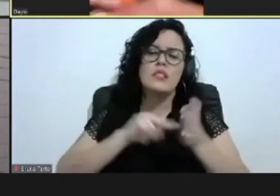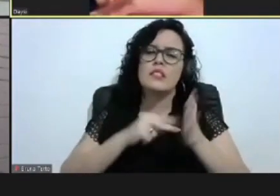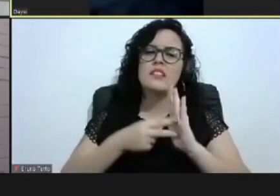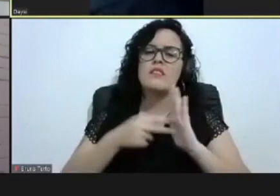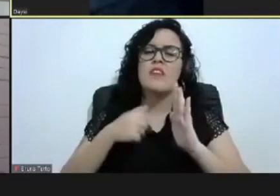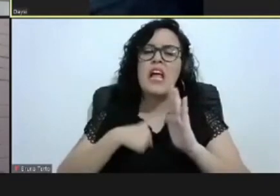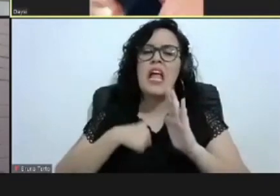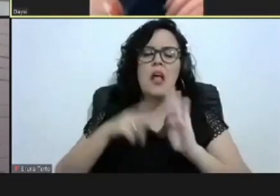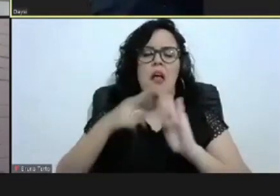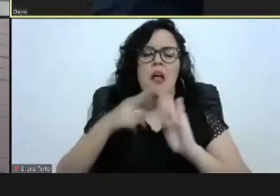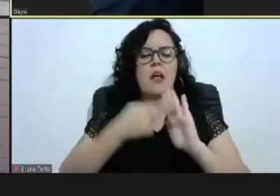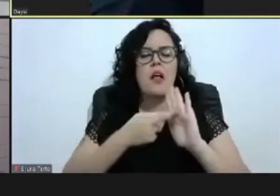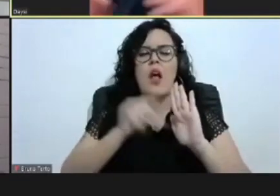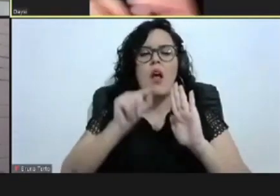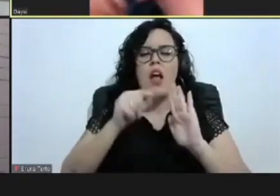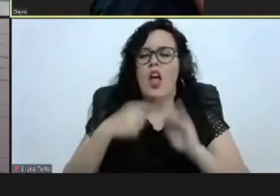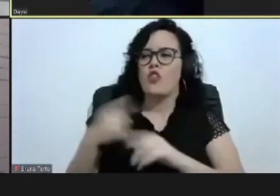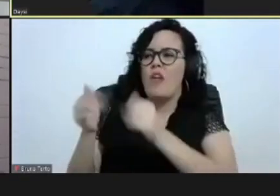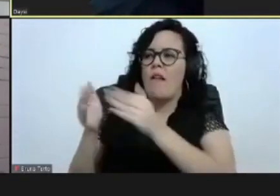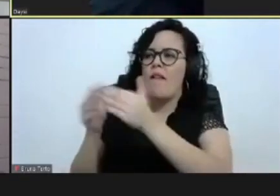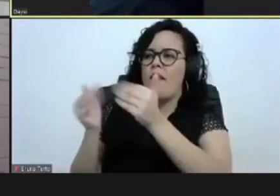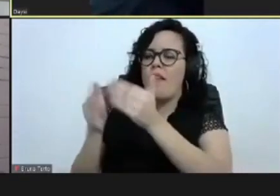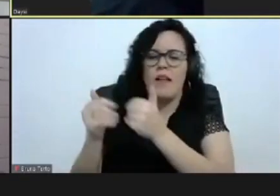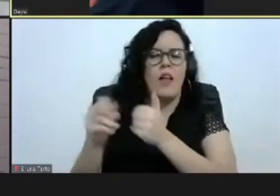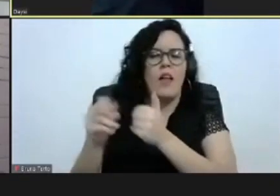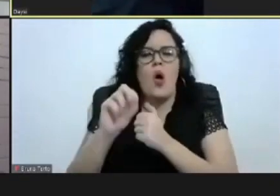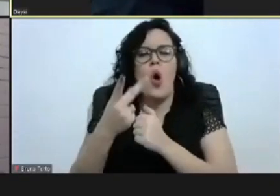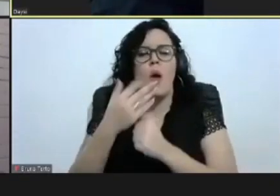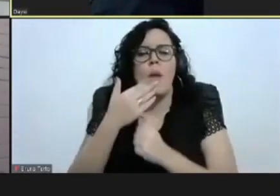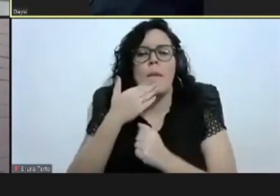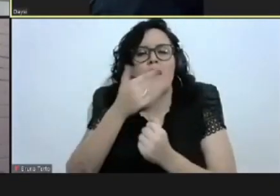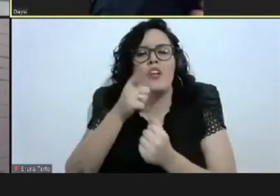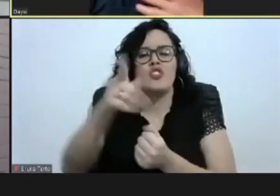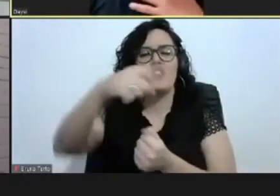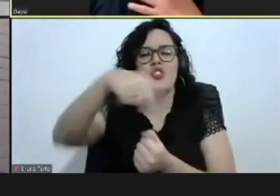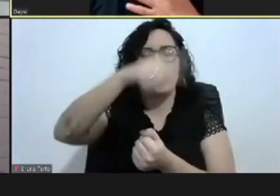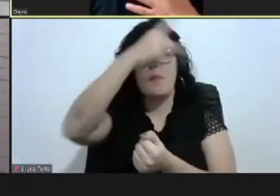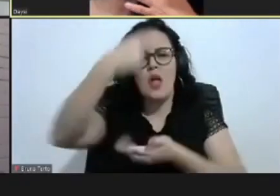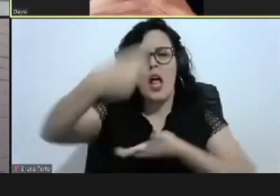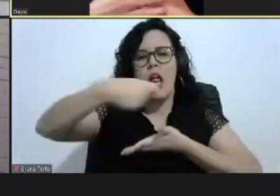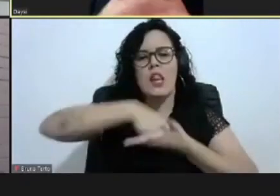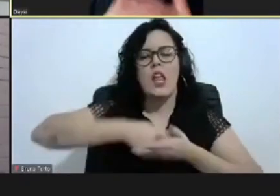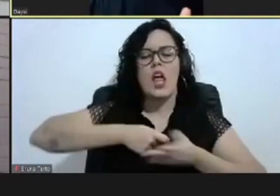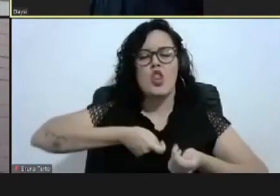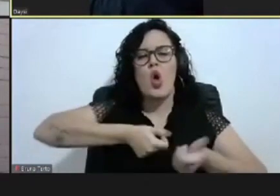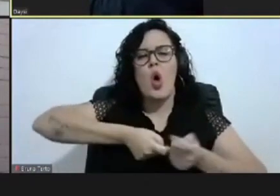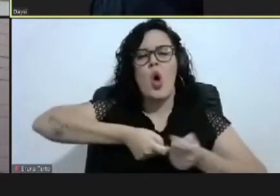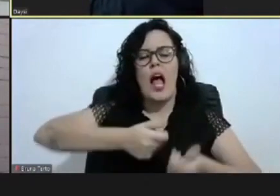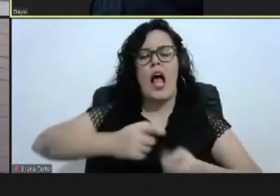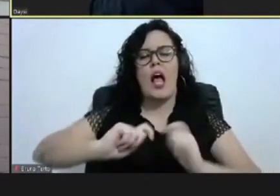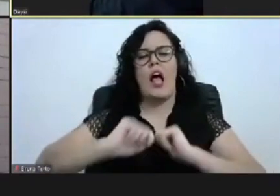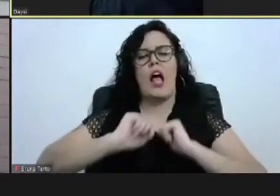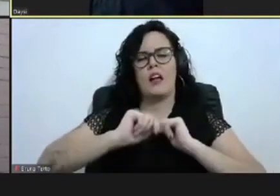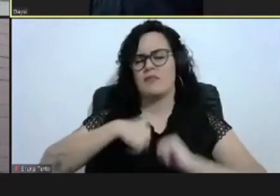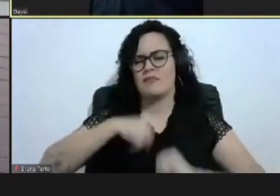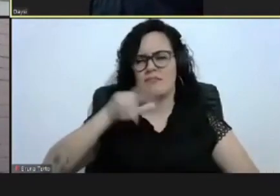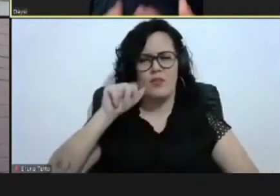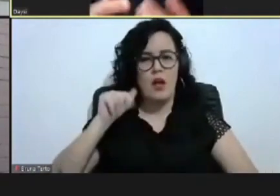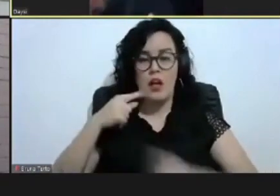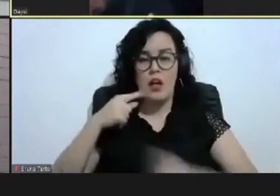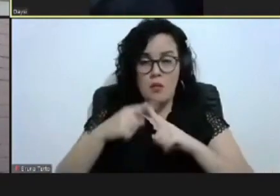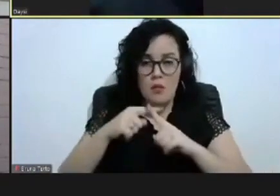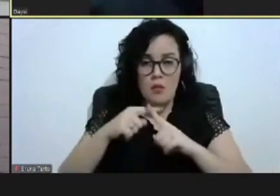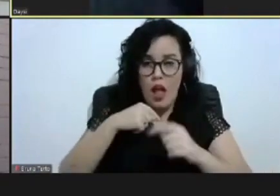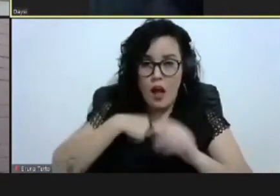Também a gente nunca fez vaquinha para nada, nunca pediu nada. Por quê? Né? Porque não sei se a CUT tem importância, né?